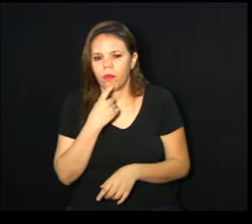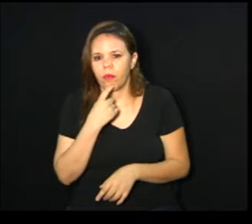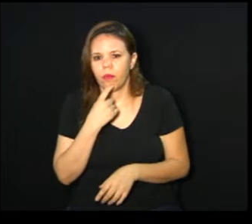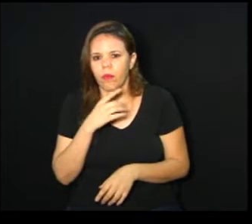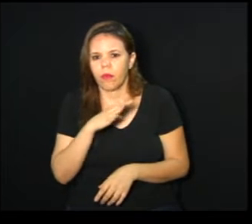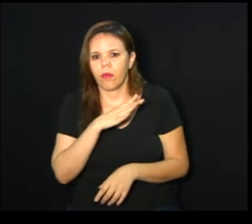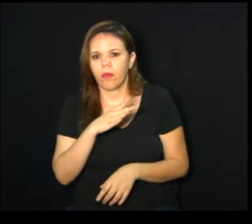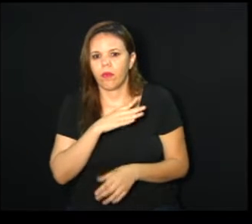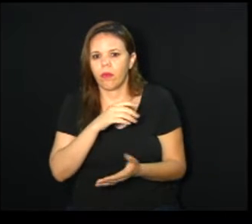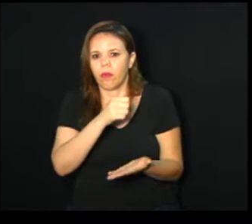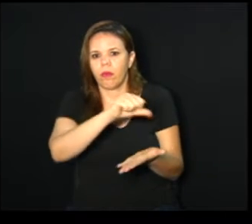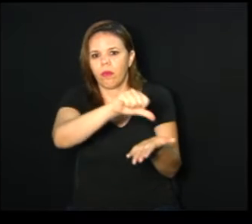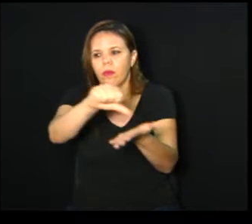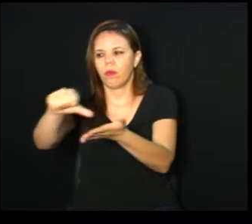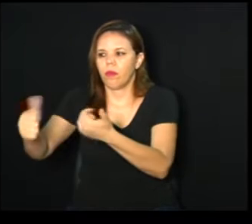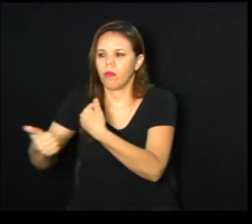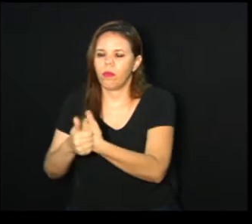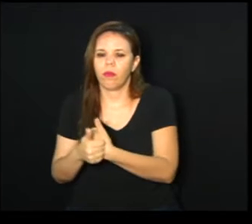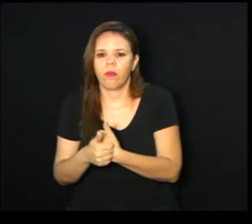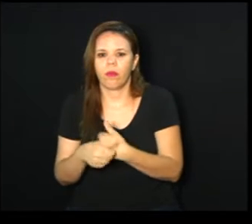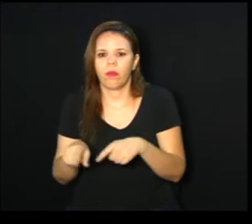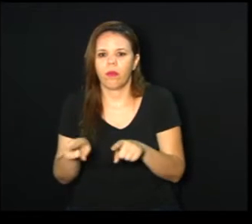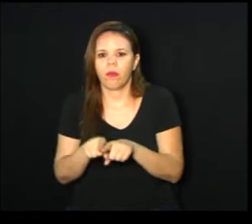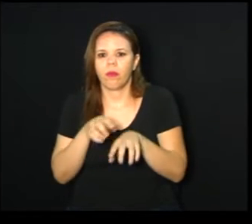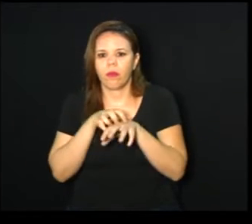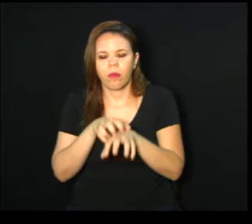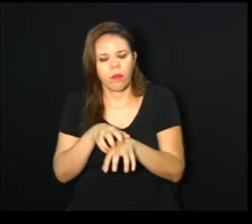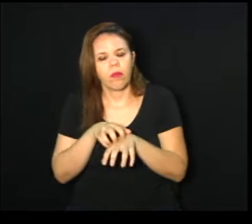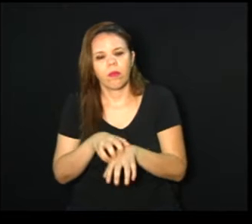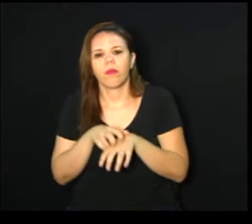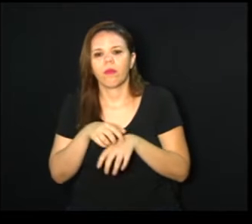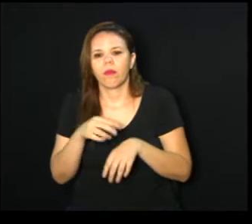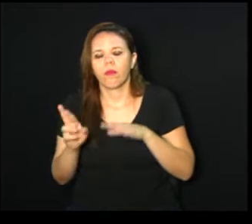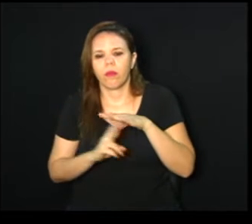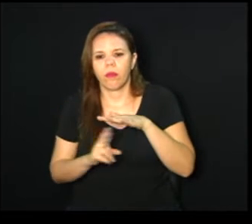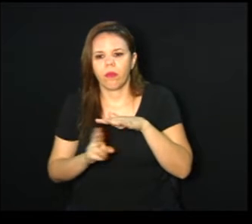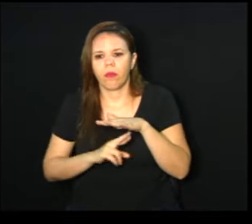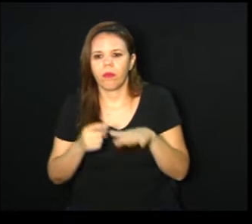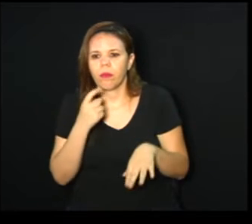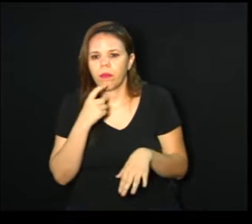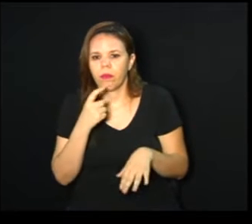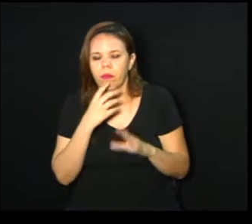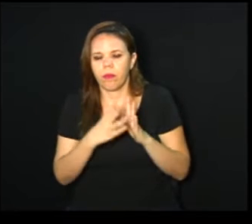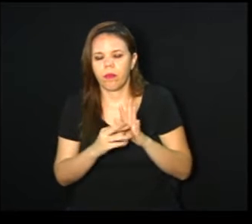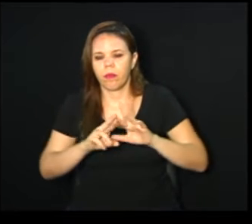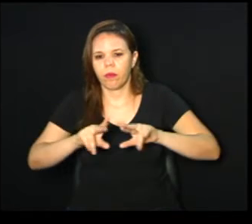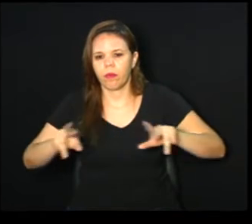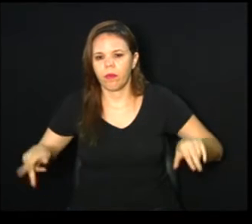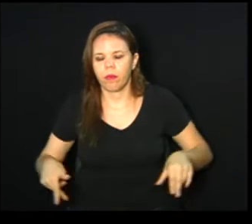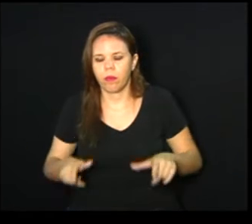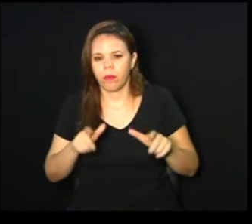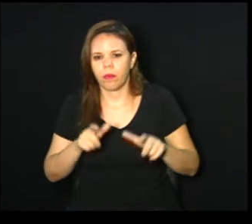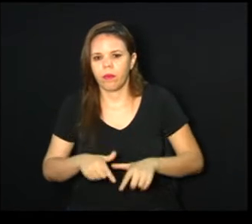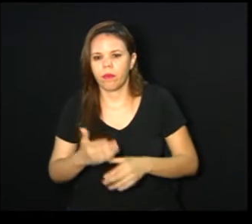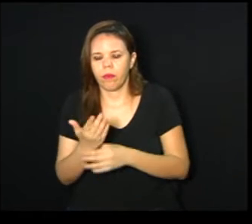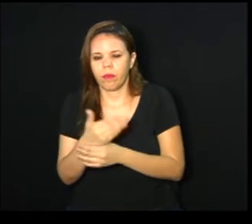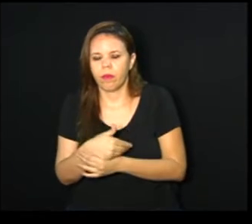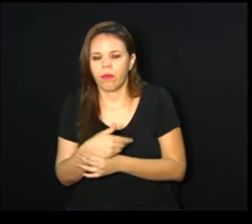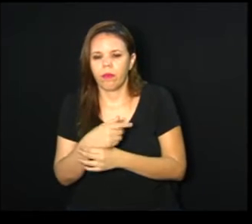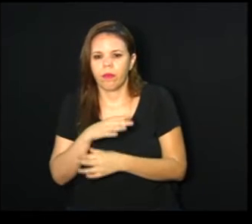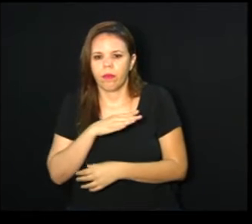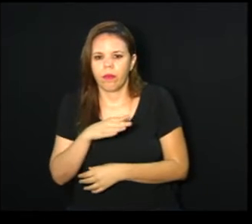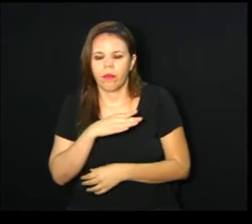para transporte rodoviário. Em Campinas, nós testamos vários modelos, estações públicas para uso de taxistas da